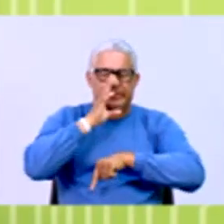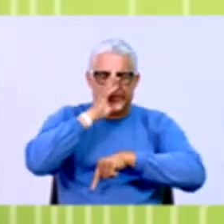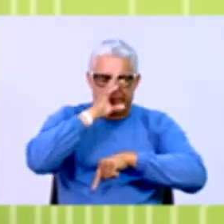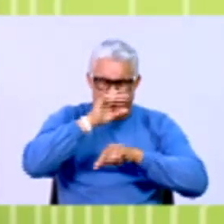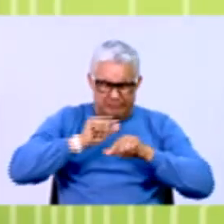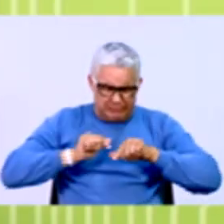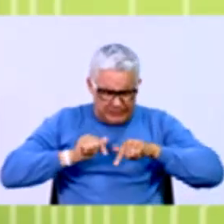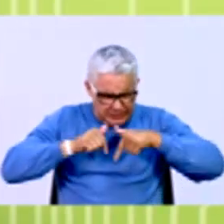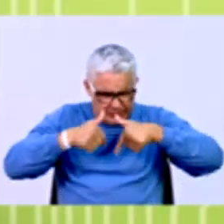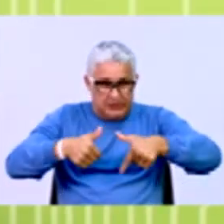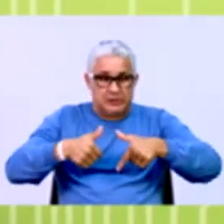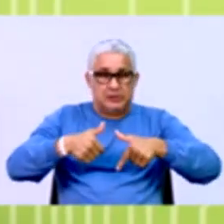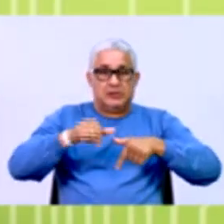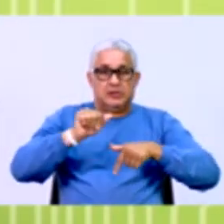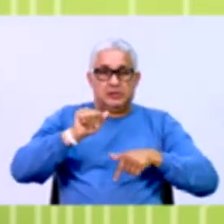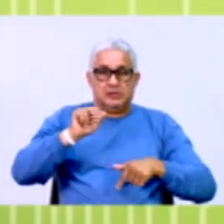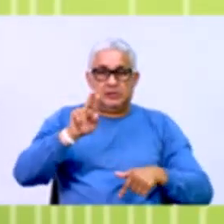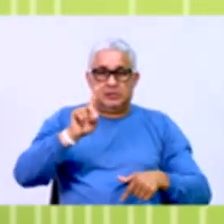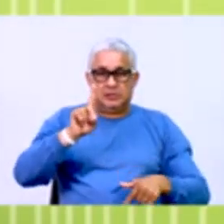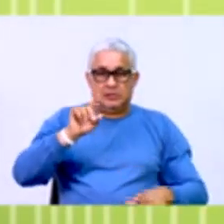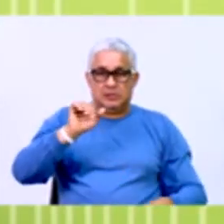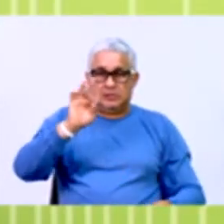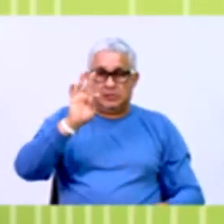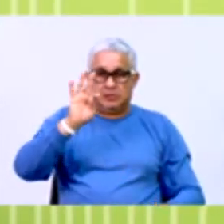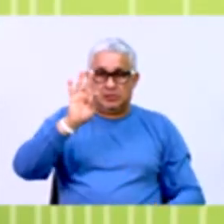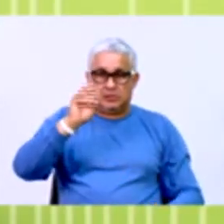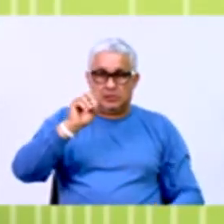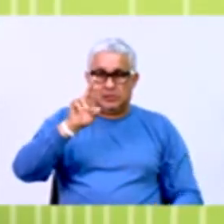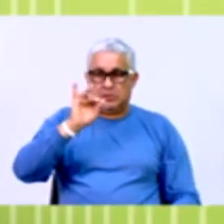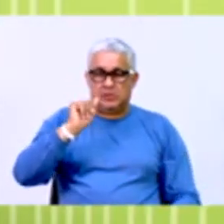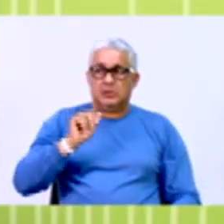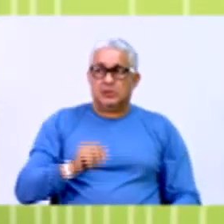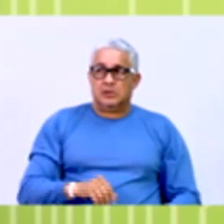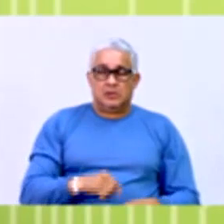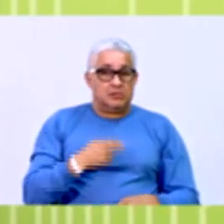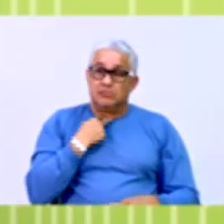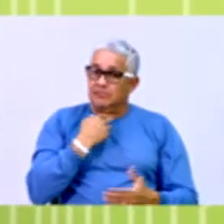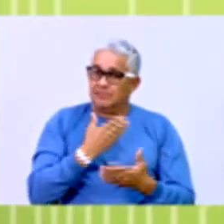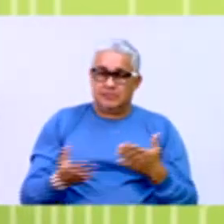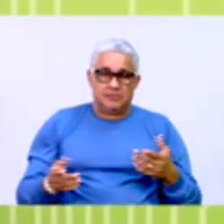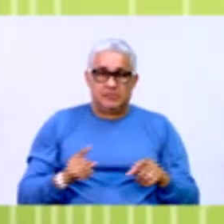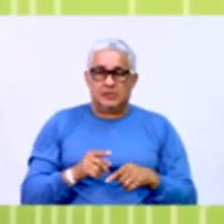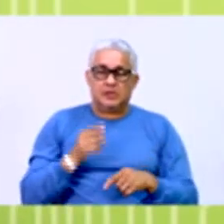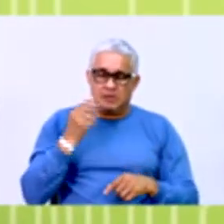de auditoria. Esse trabalho não pode ser perdido, mesmo que periodicamente,